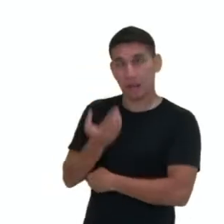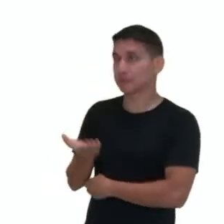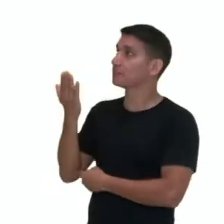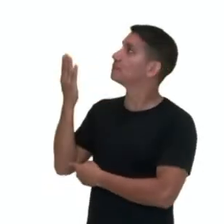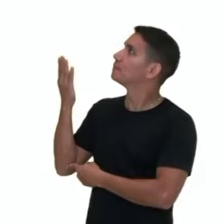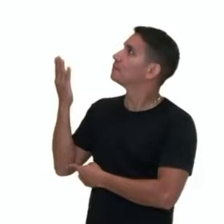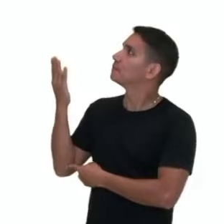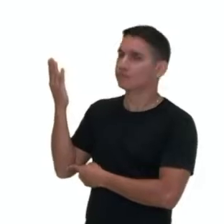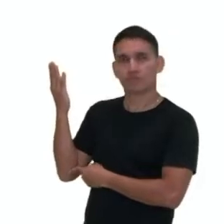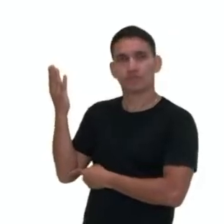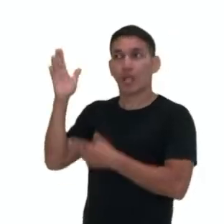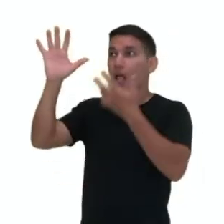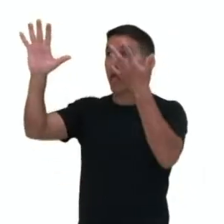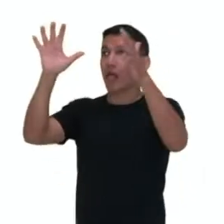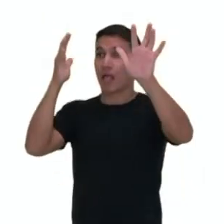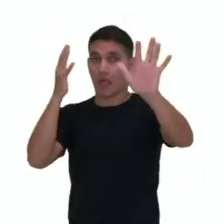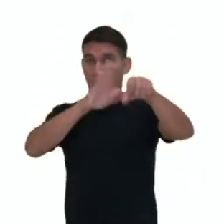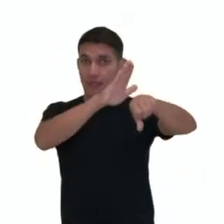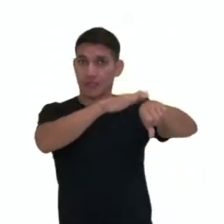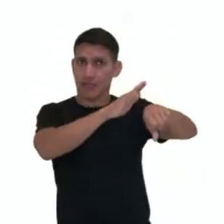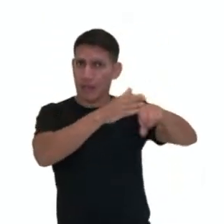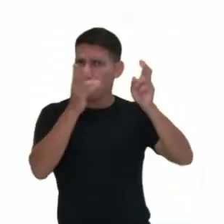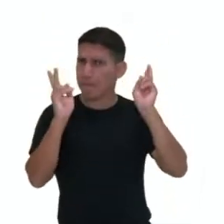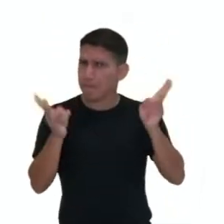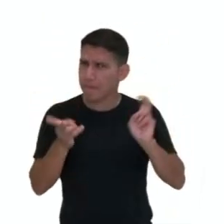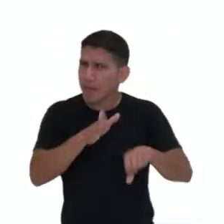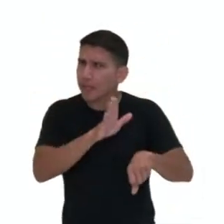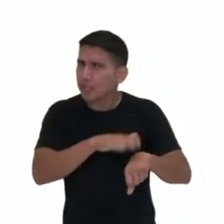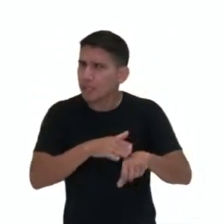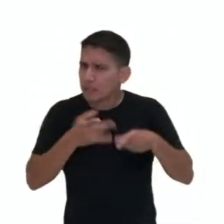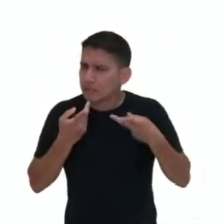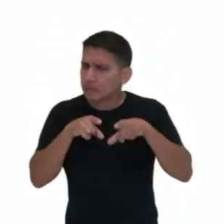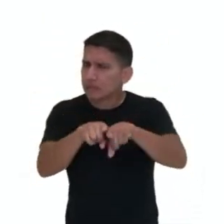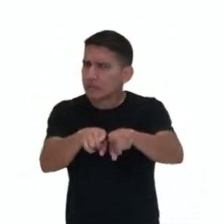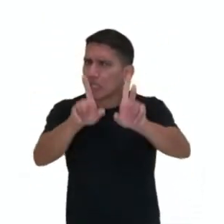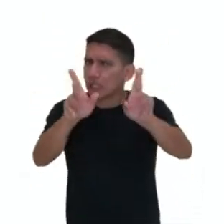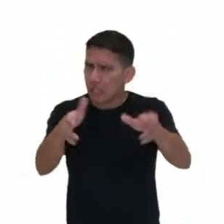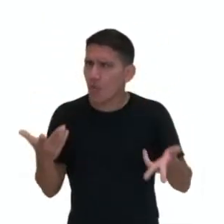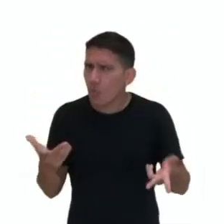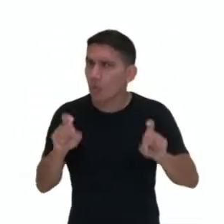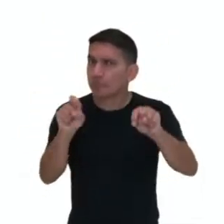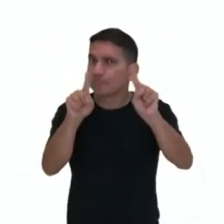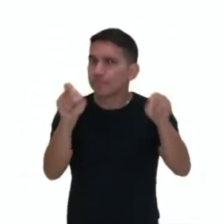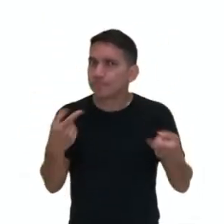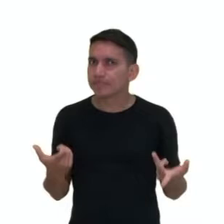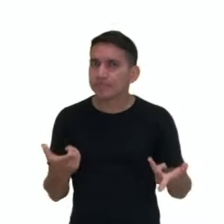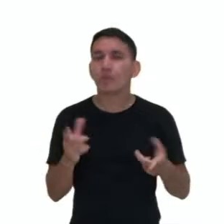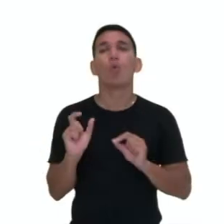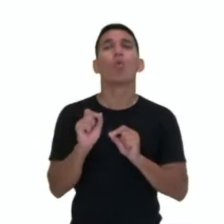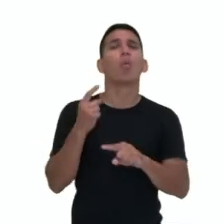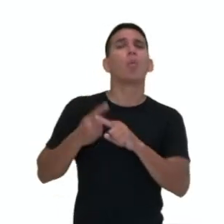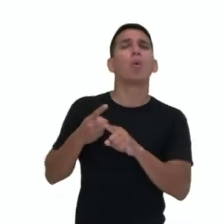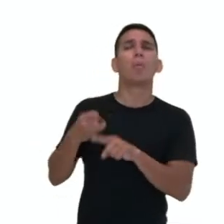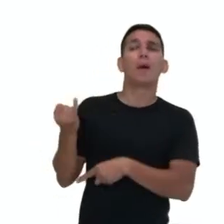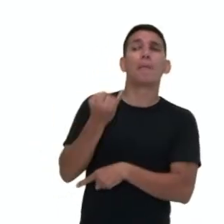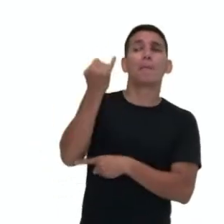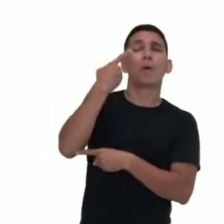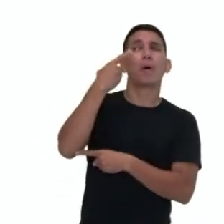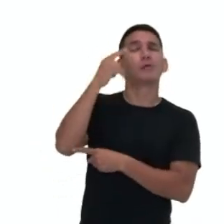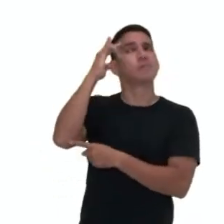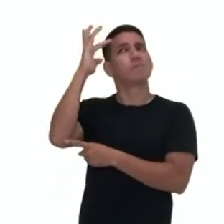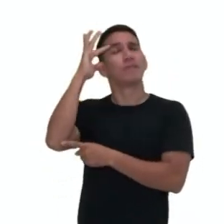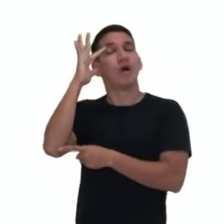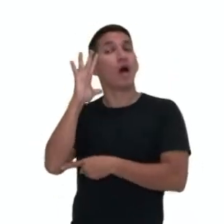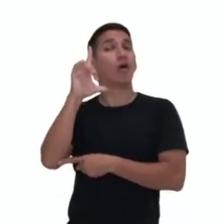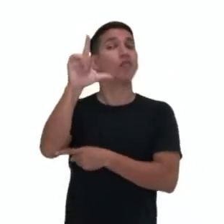juntos. Clima e tempo são as mesmas coisas? Qual a importância da previsão do tempo?